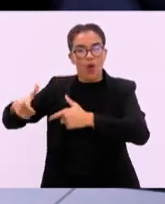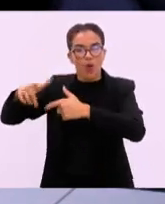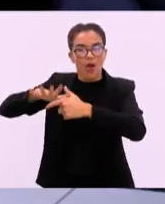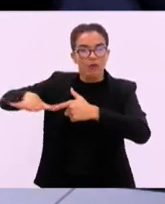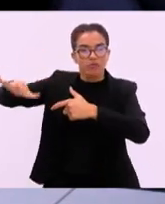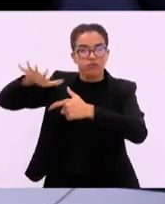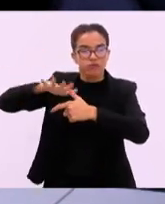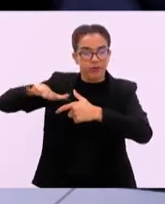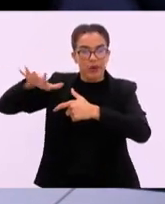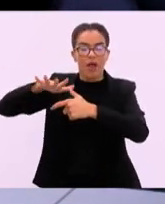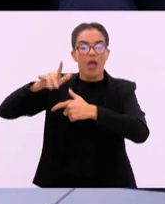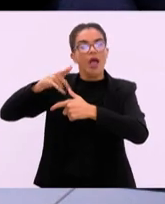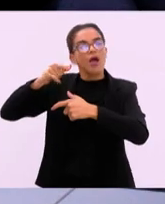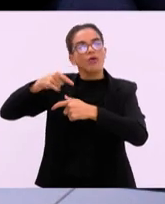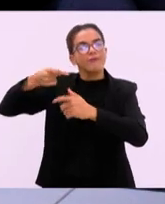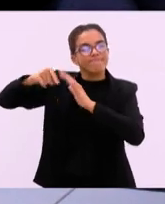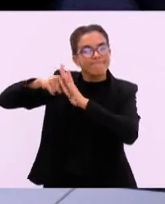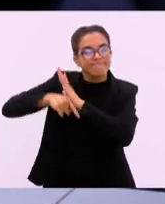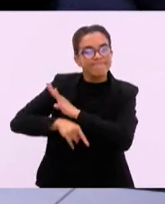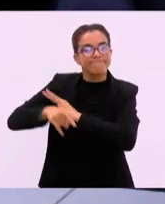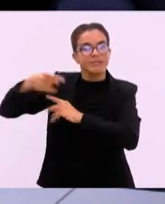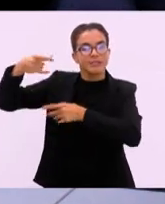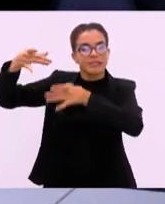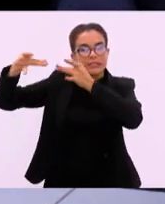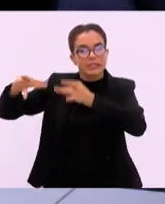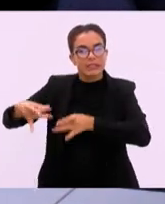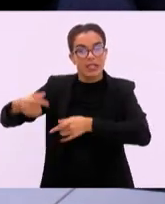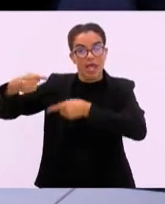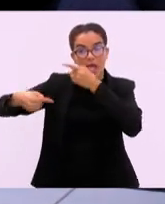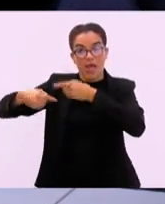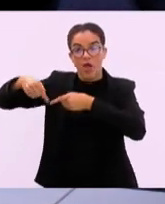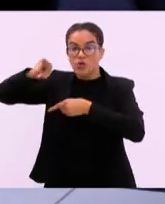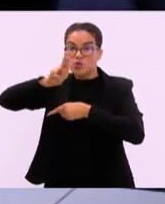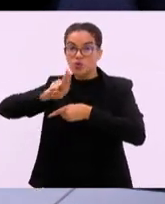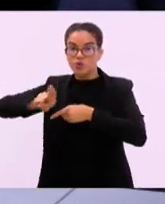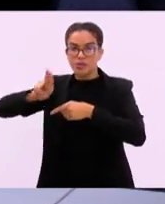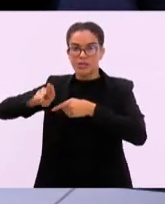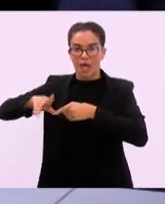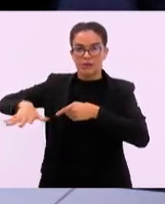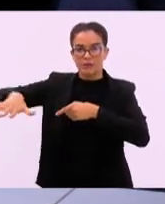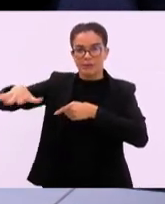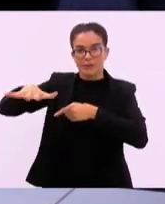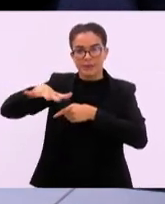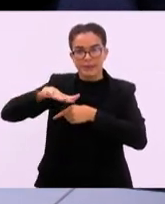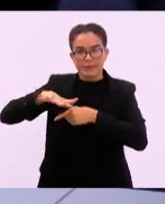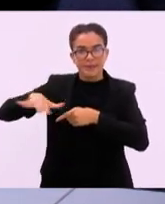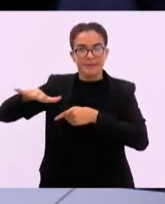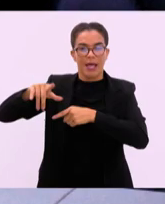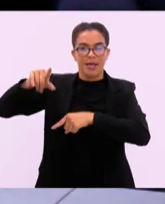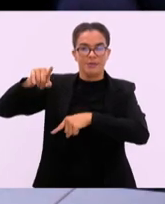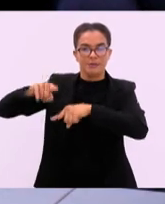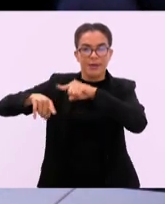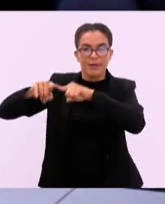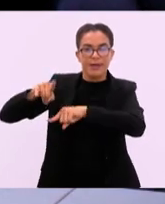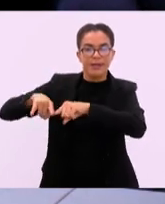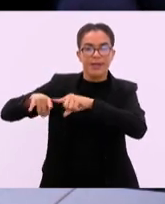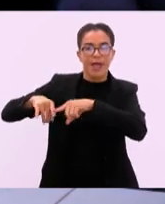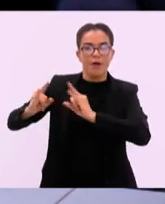assim, poderia aprofundar essa discussão, a um tombamento de uso. Né? Ou seja, a gente está, de alguma